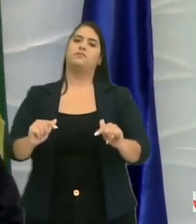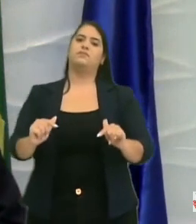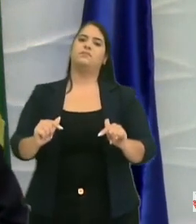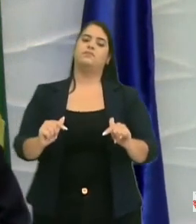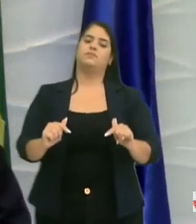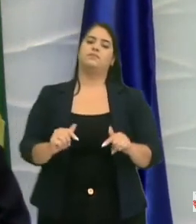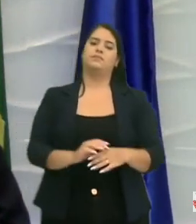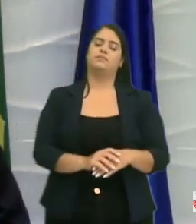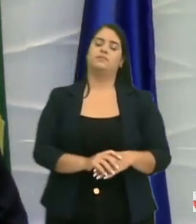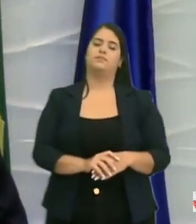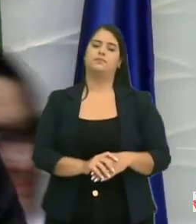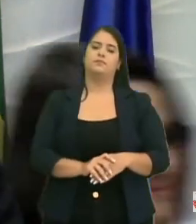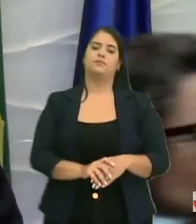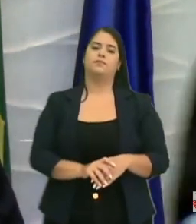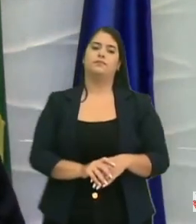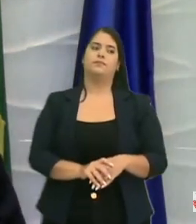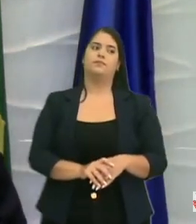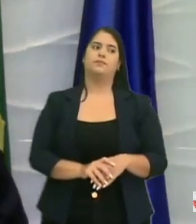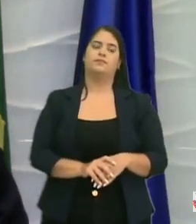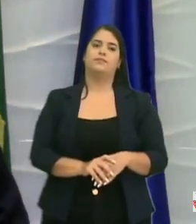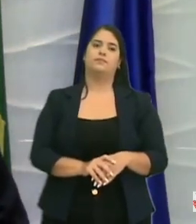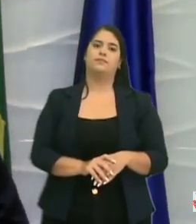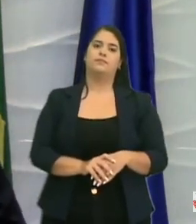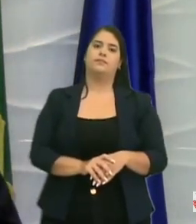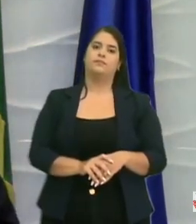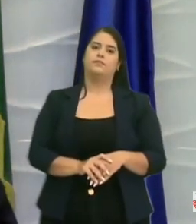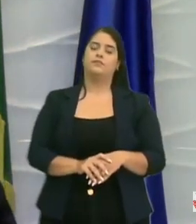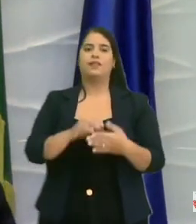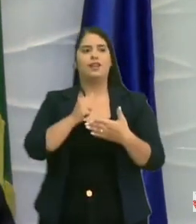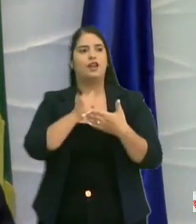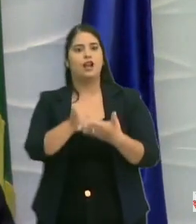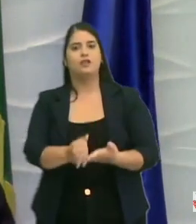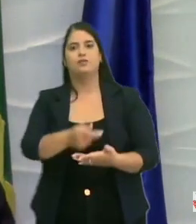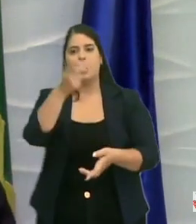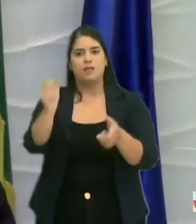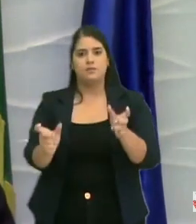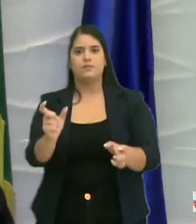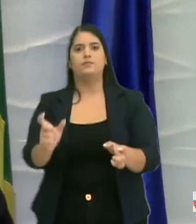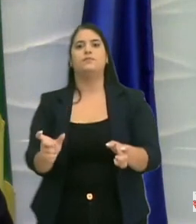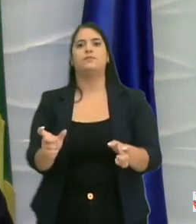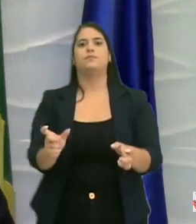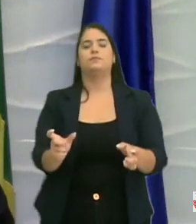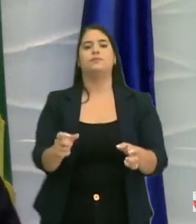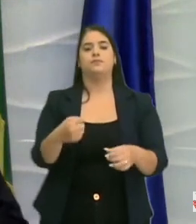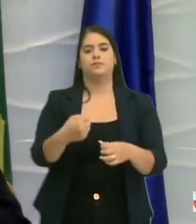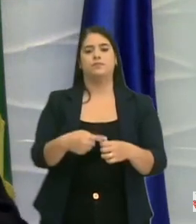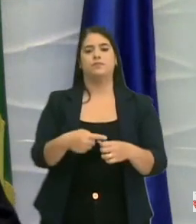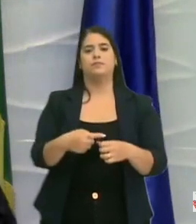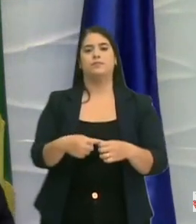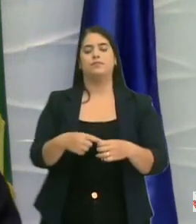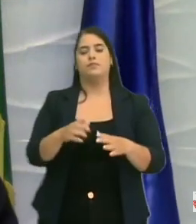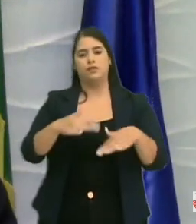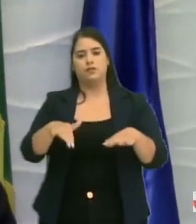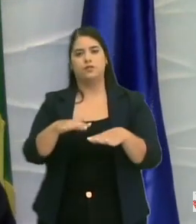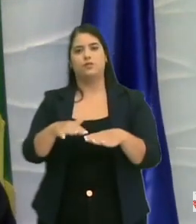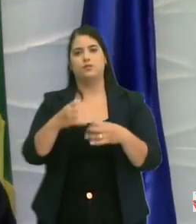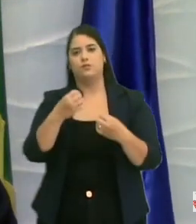trabalho que ajuda muita gente no nosso município. A todos